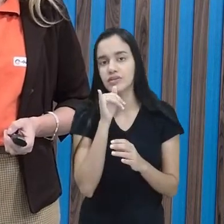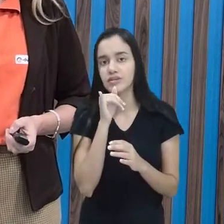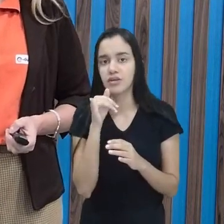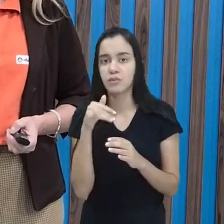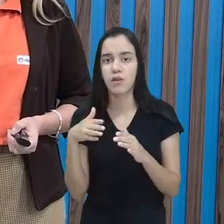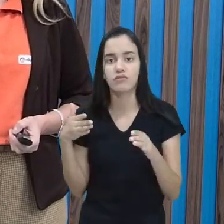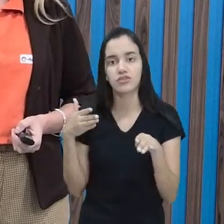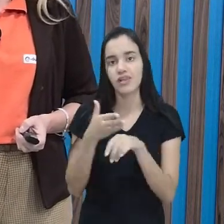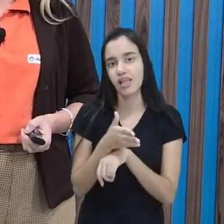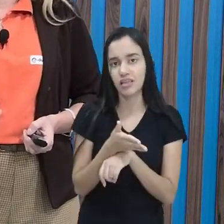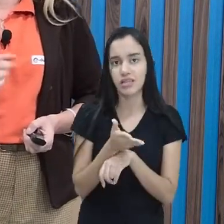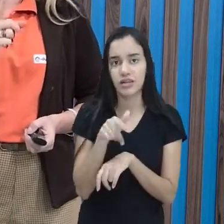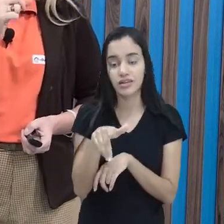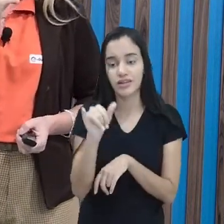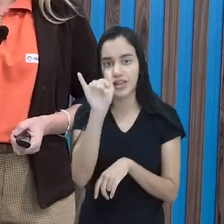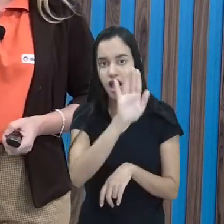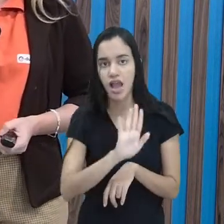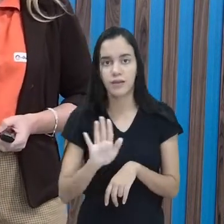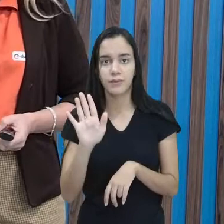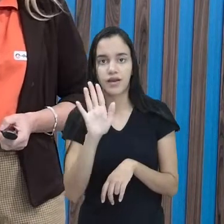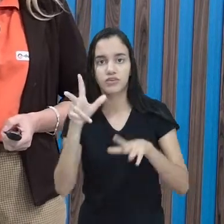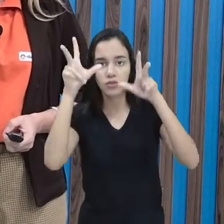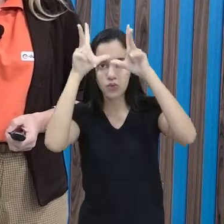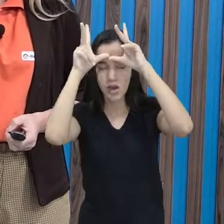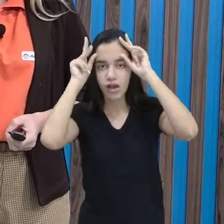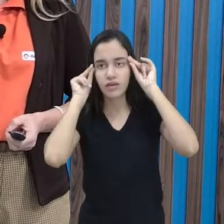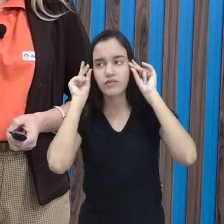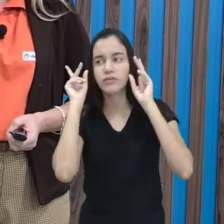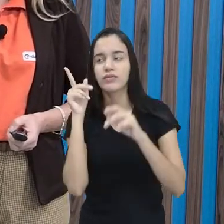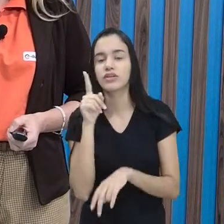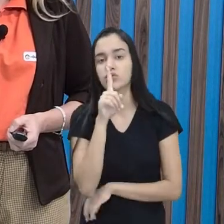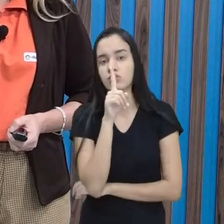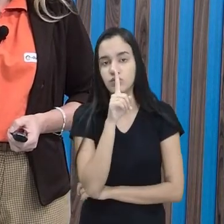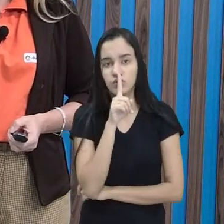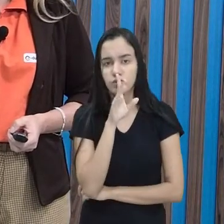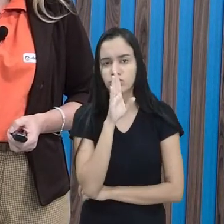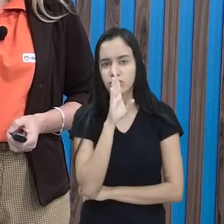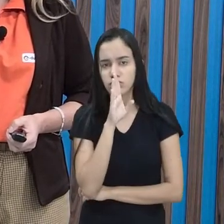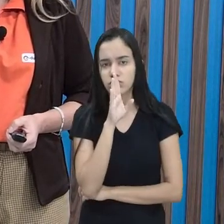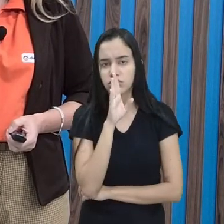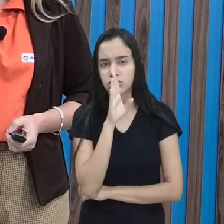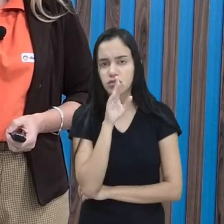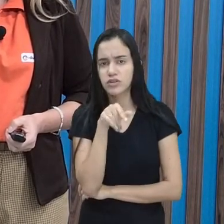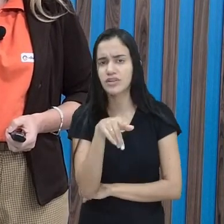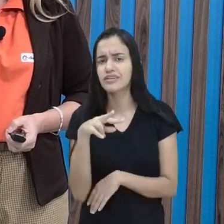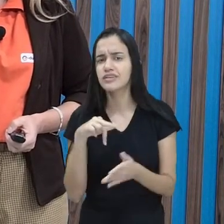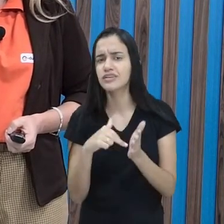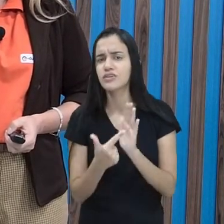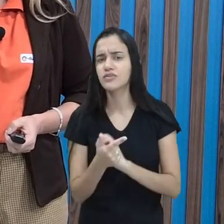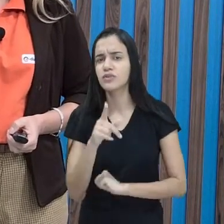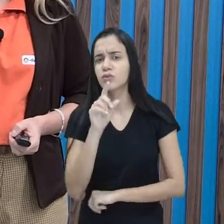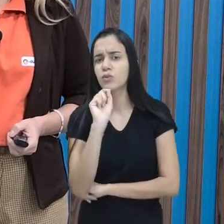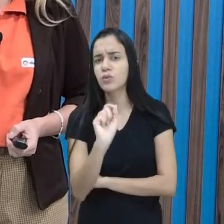clínica e lá tem a imagem de uma enfermeira assim, ó. O que isso quer dizer?